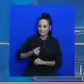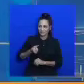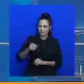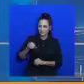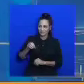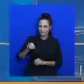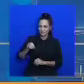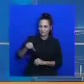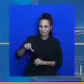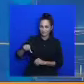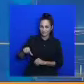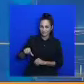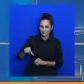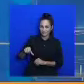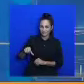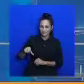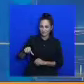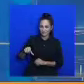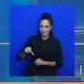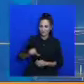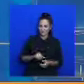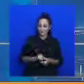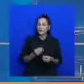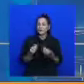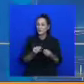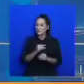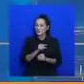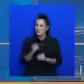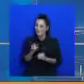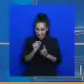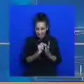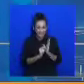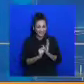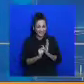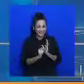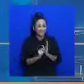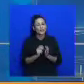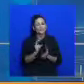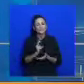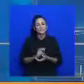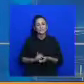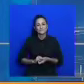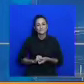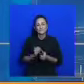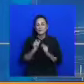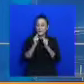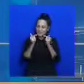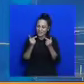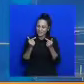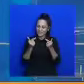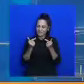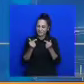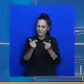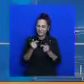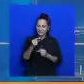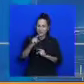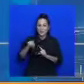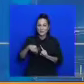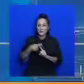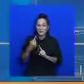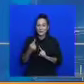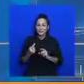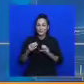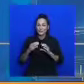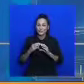Laranja, 09. Como é que você está indo, hein? Está marcando? Boa sorte. Mais um número na